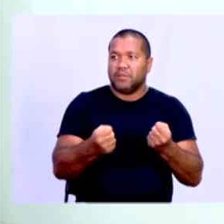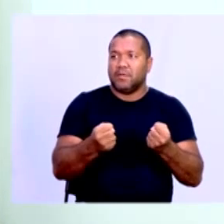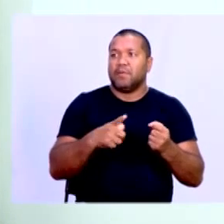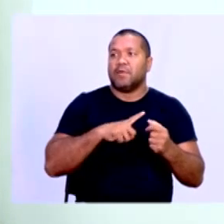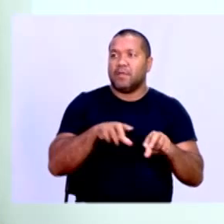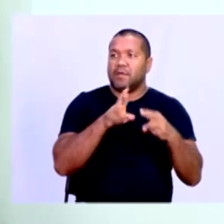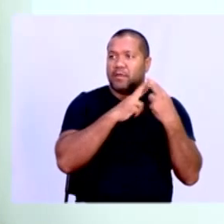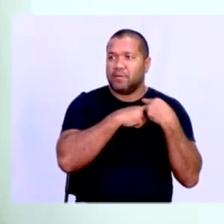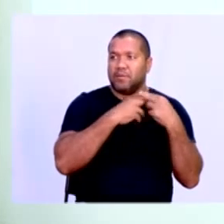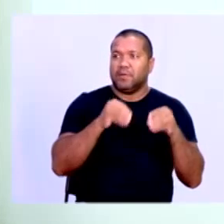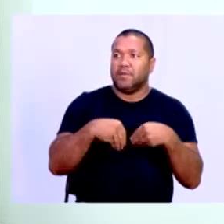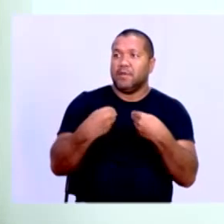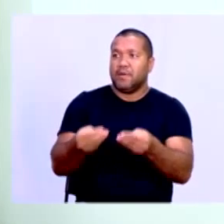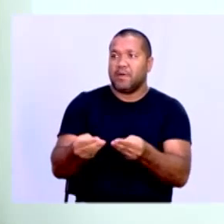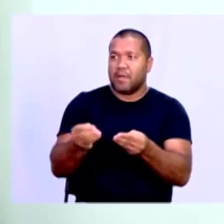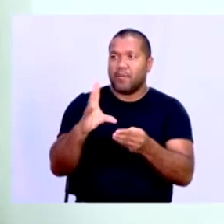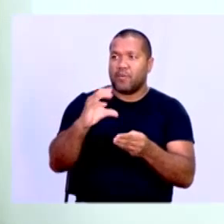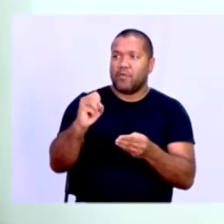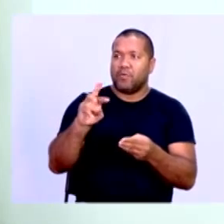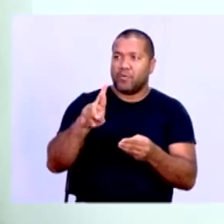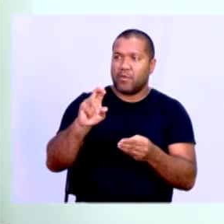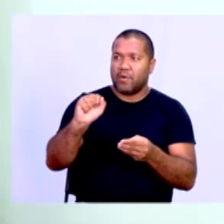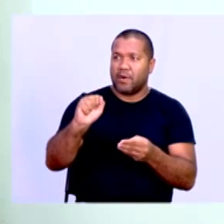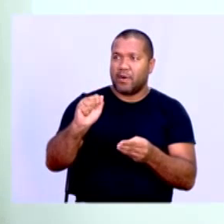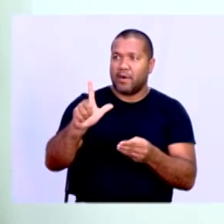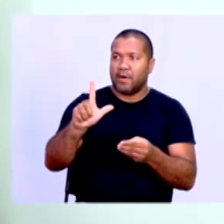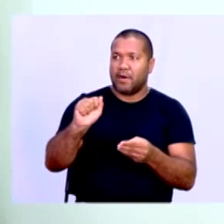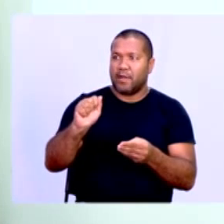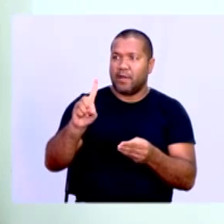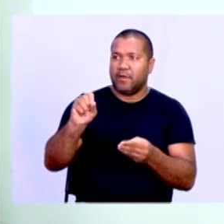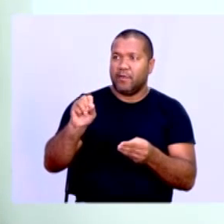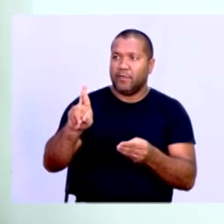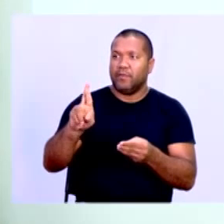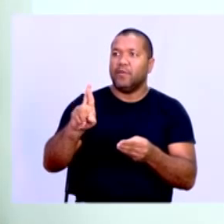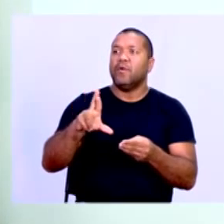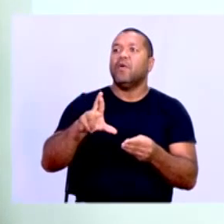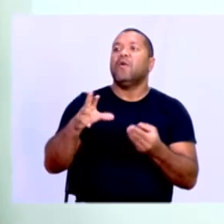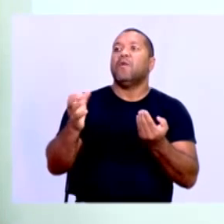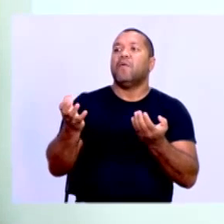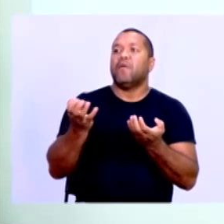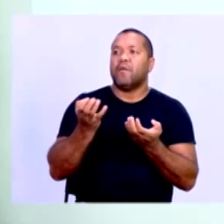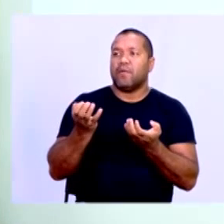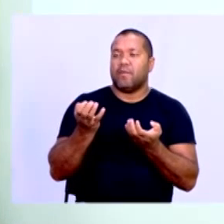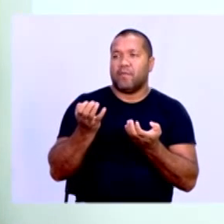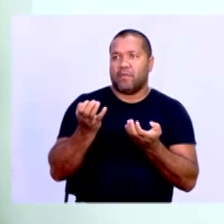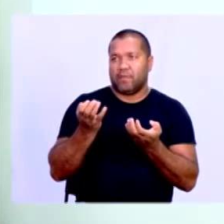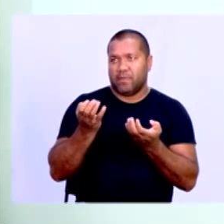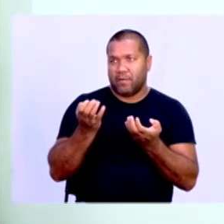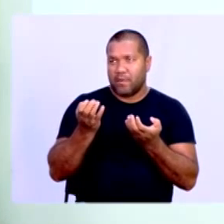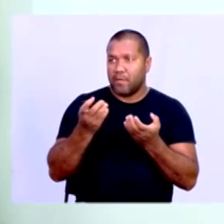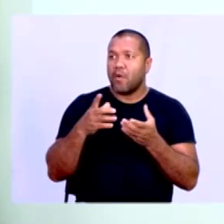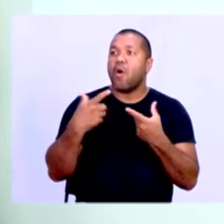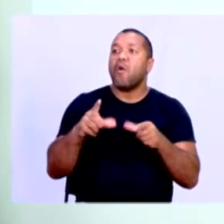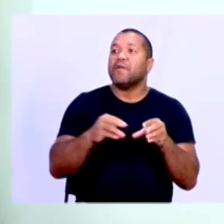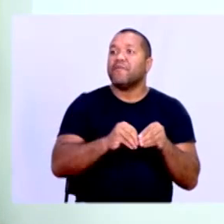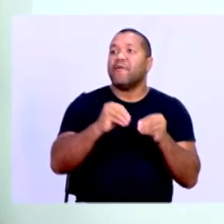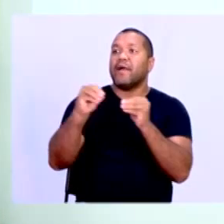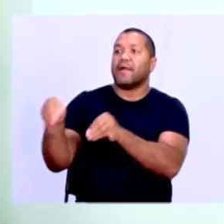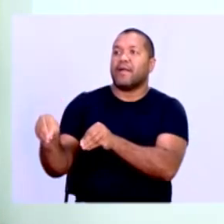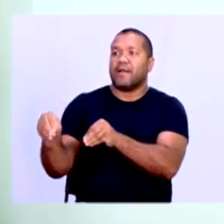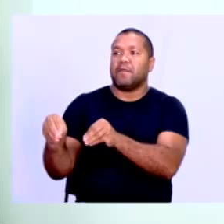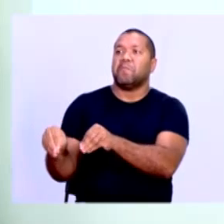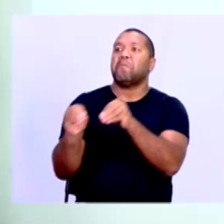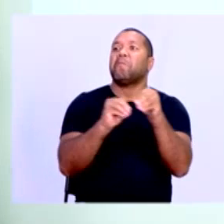entregar para o controlador o que eu quero, para onde o controlador vai carregar a minha informação.